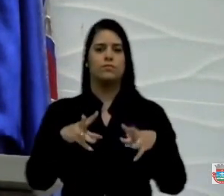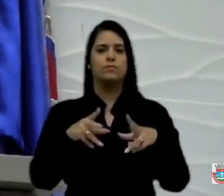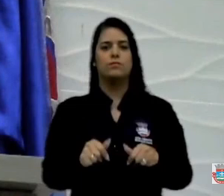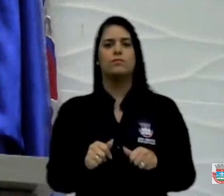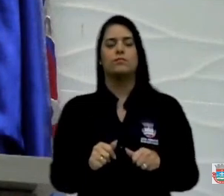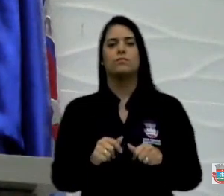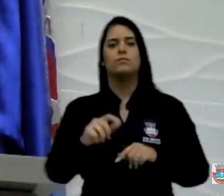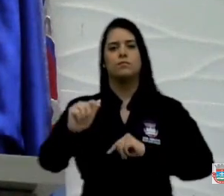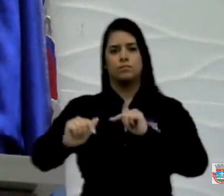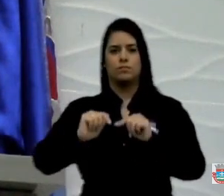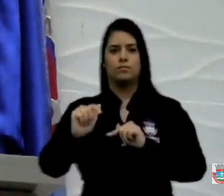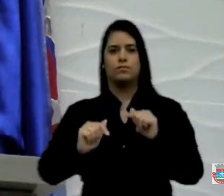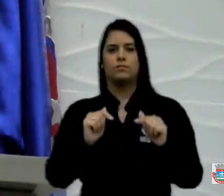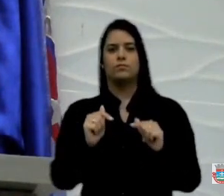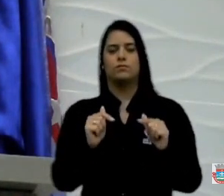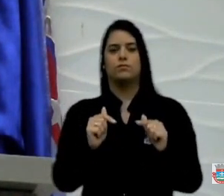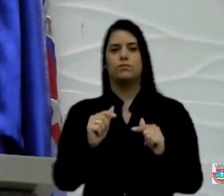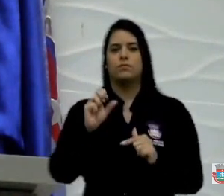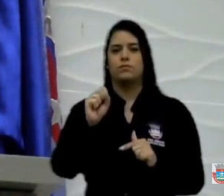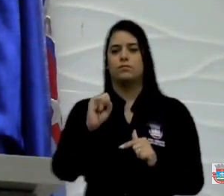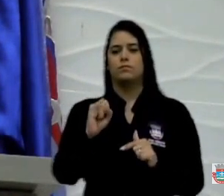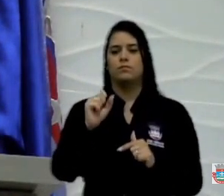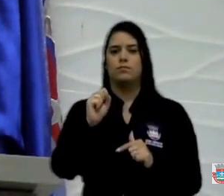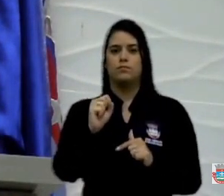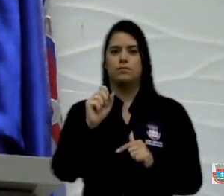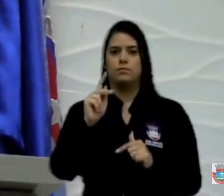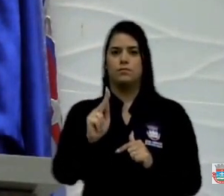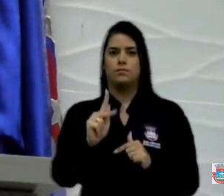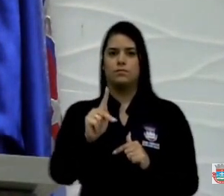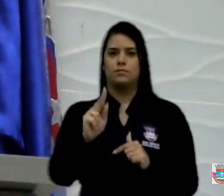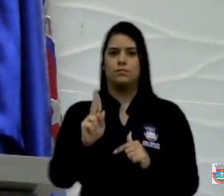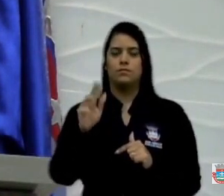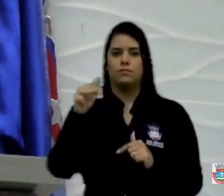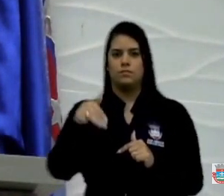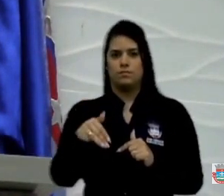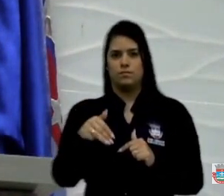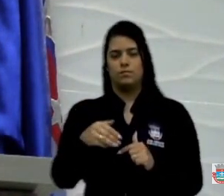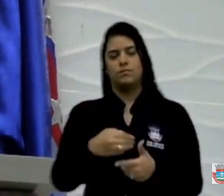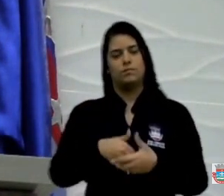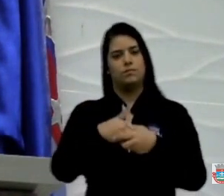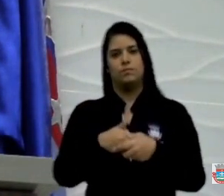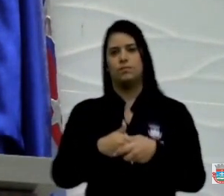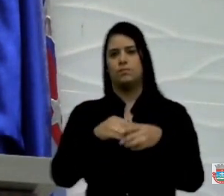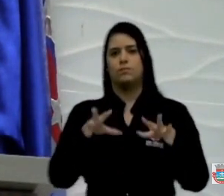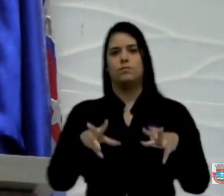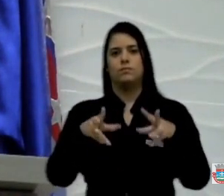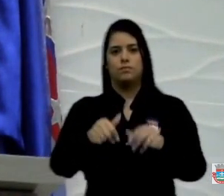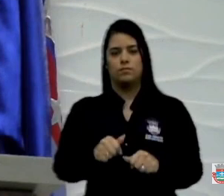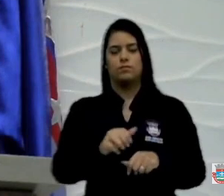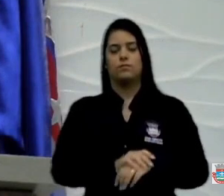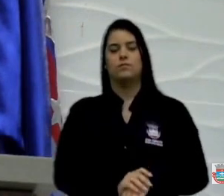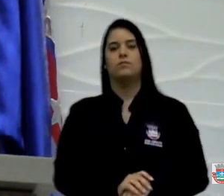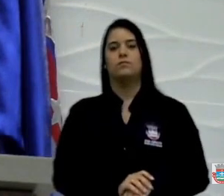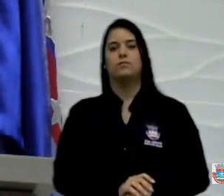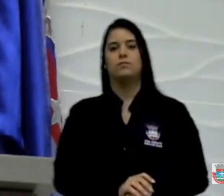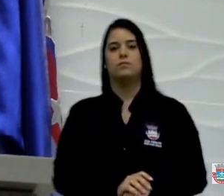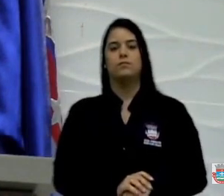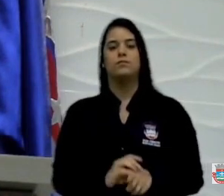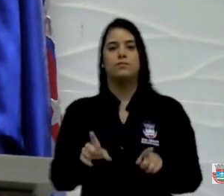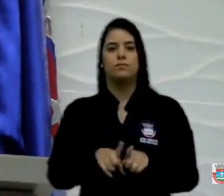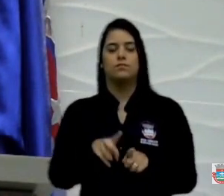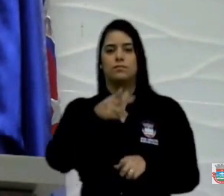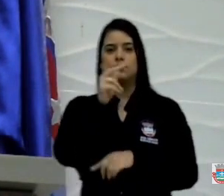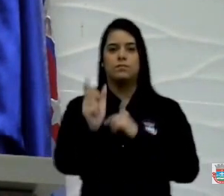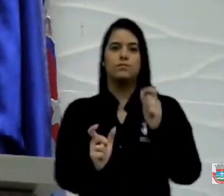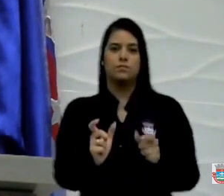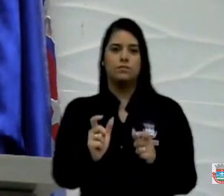o CISPUN, na pessoa da presidente Ana Isabel. Quero saudar a todos. Desta forma também a todos os filiados, todos os